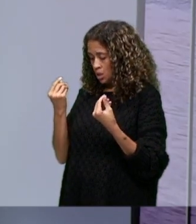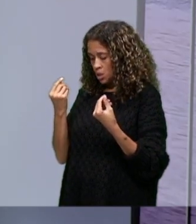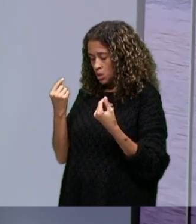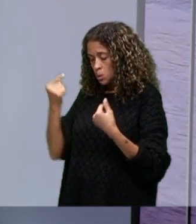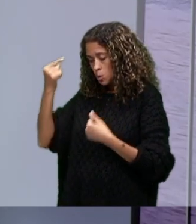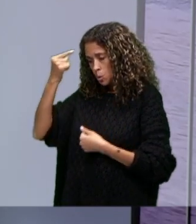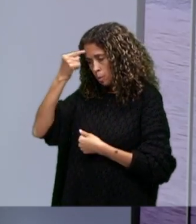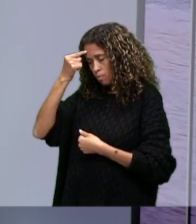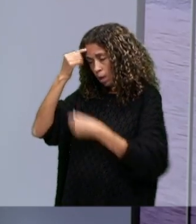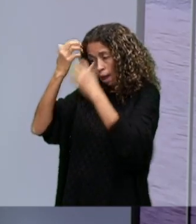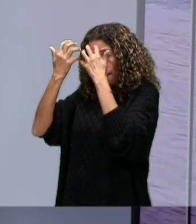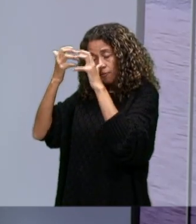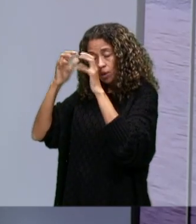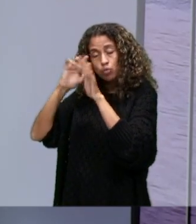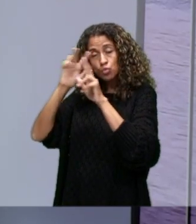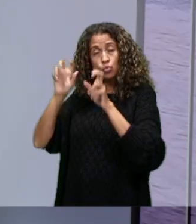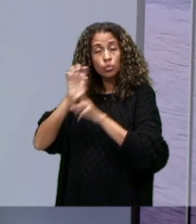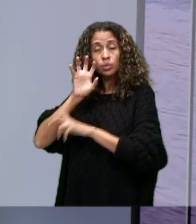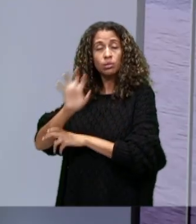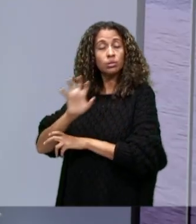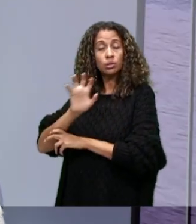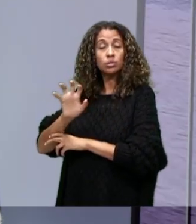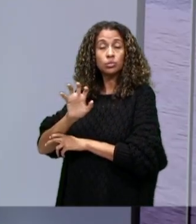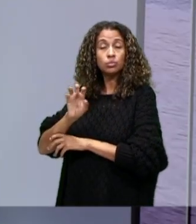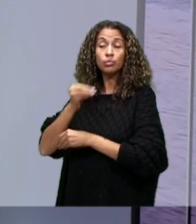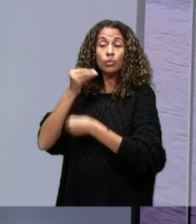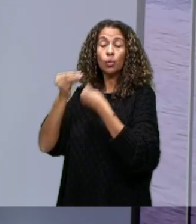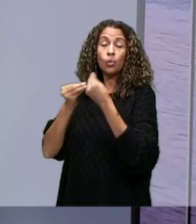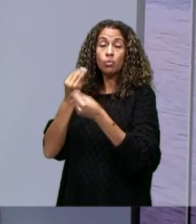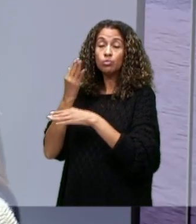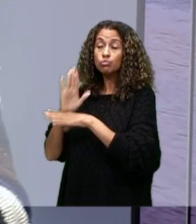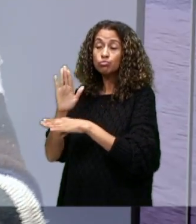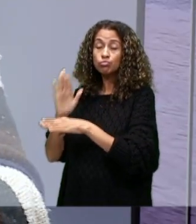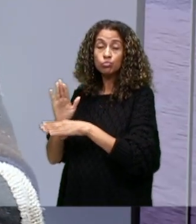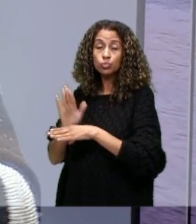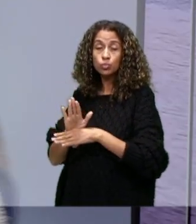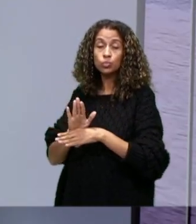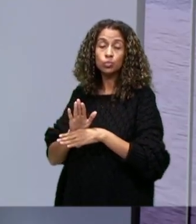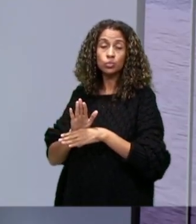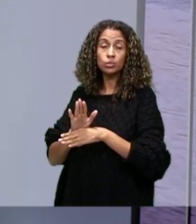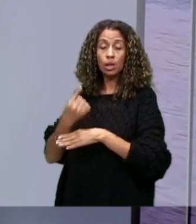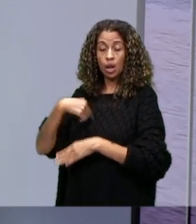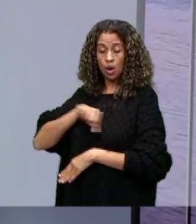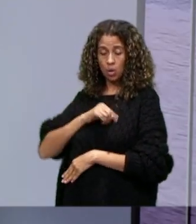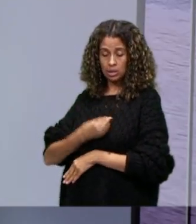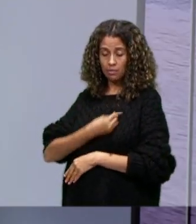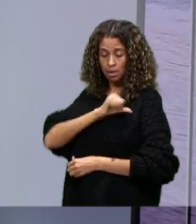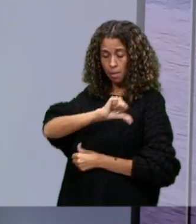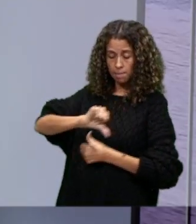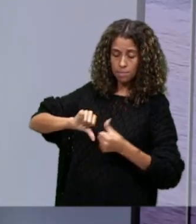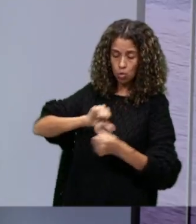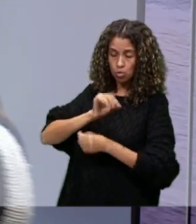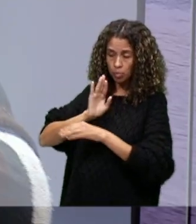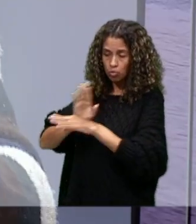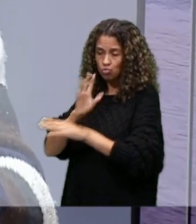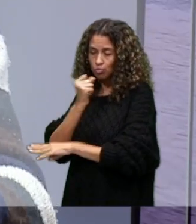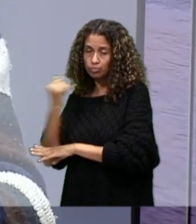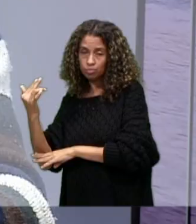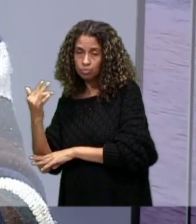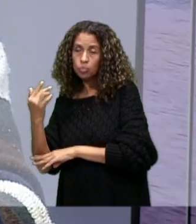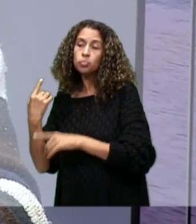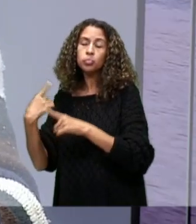pensa, reflete sobre toda essa situação e o que a gente ajusta nos pistões da nossa vida, né?